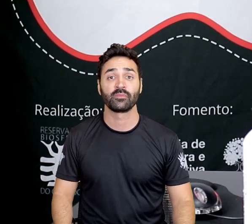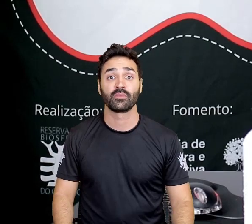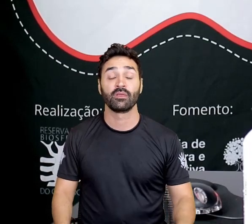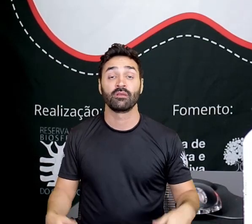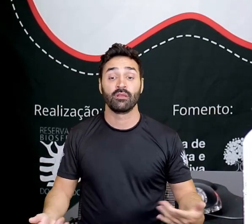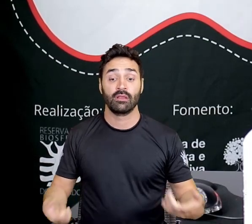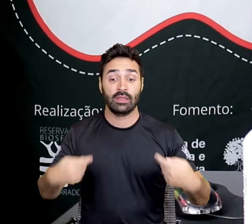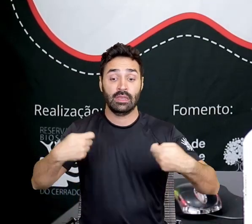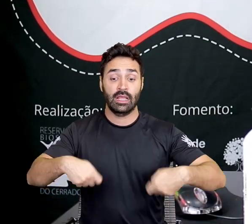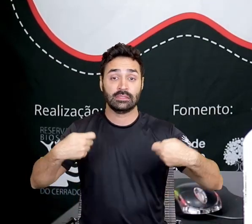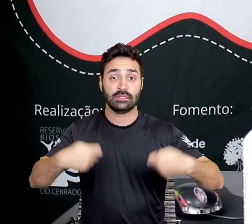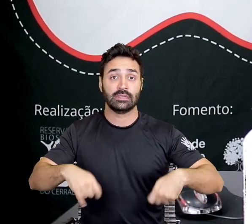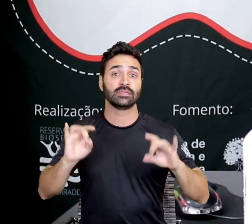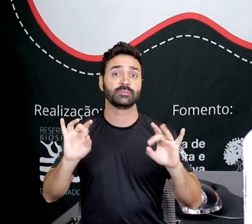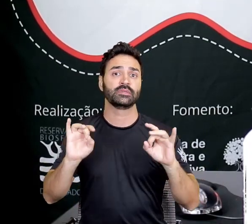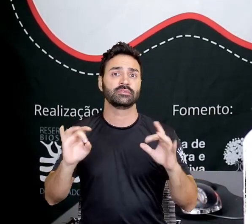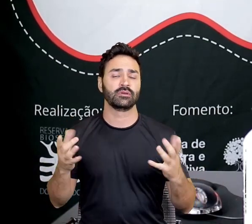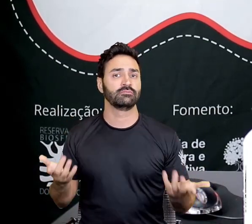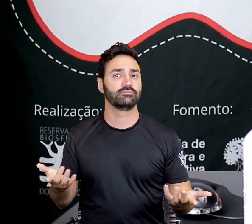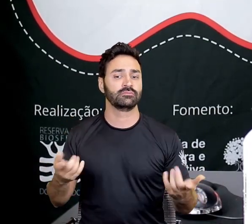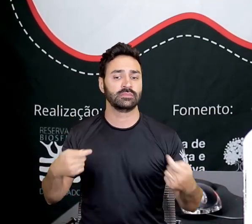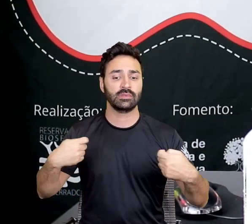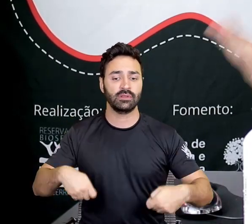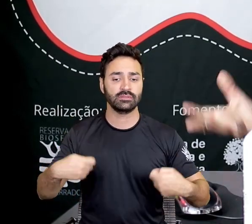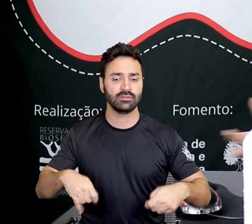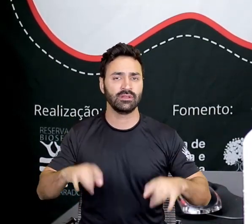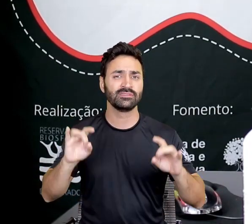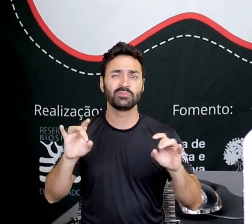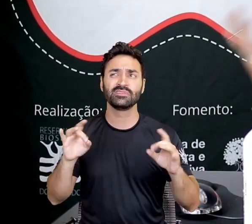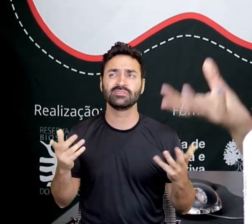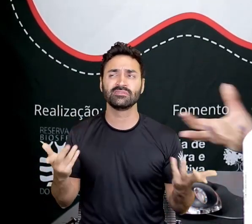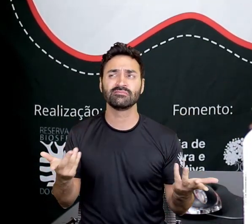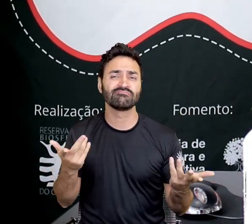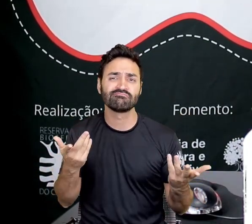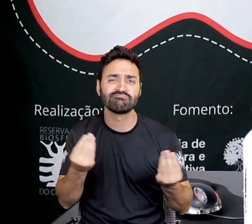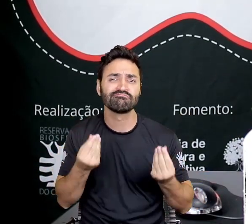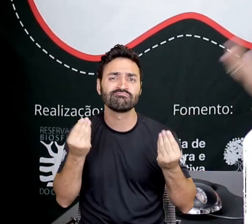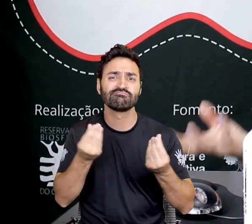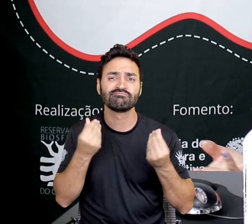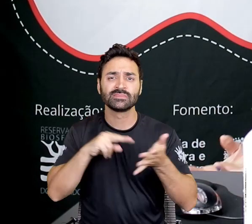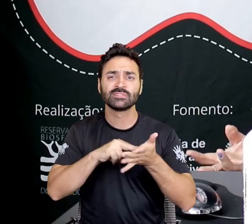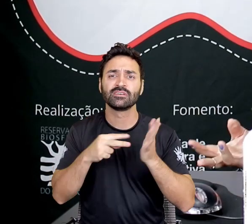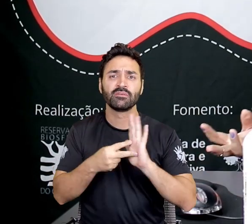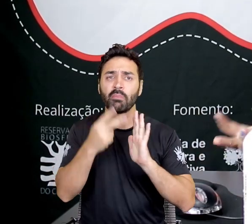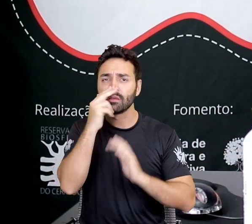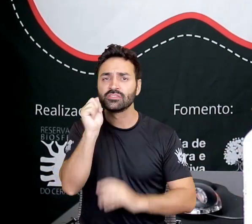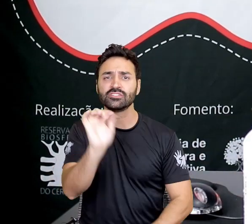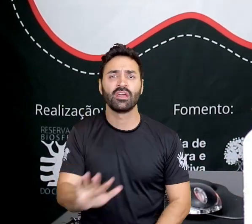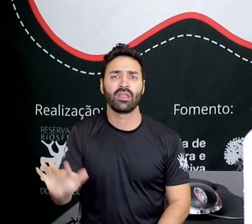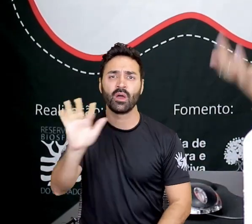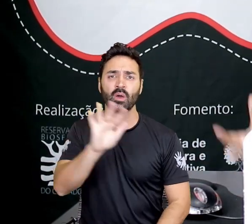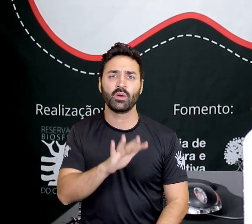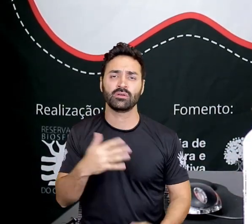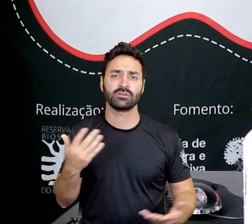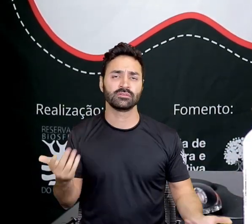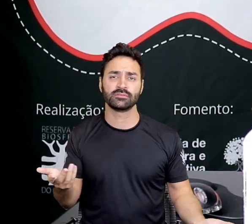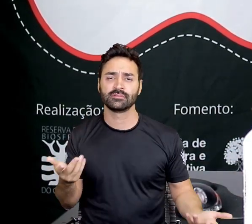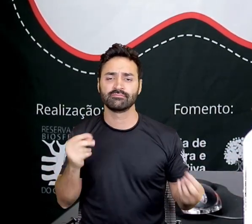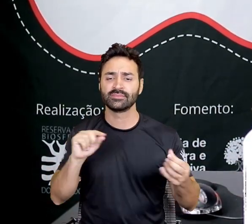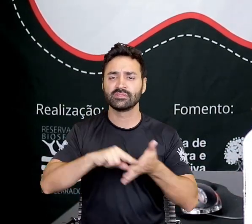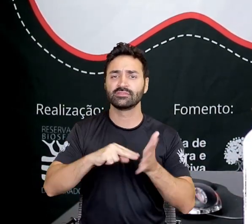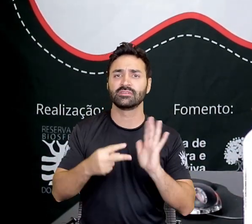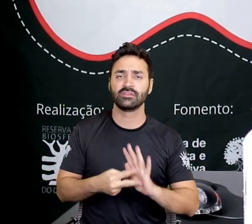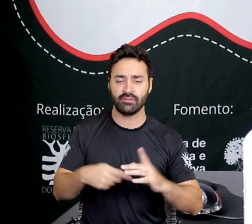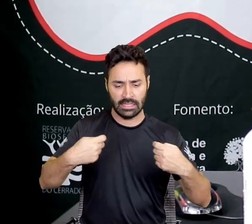necessidades especiais também, porque necessidade especial é muito vago, é muito amplo. O que seria uma necessidade especial? O que entra nessa questão